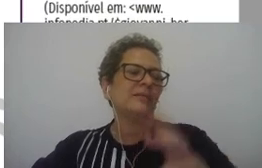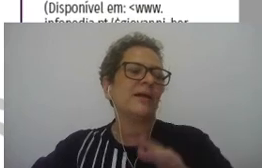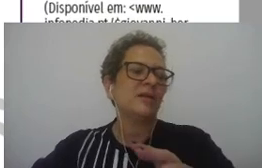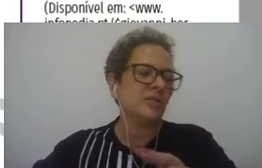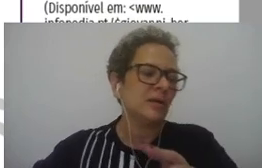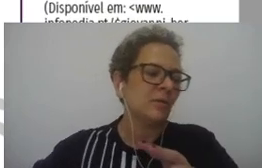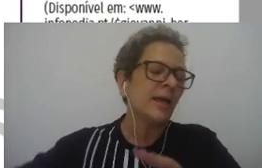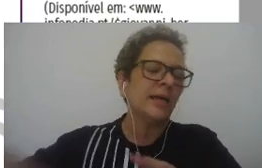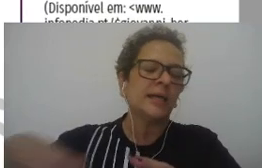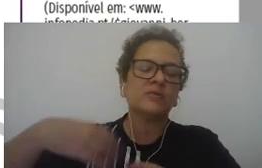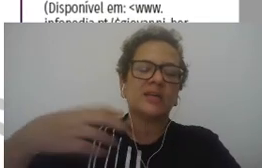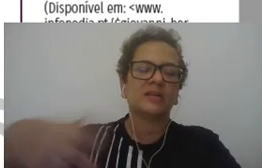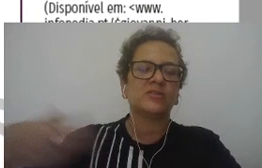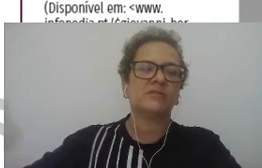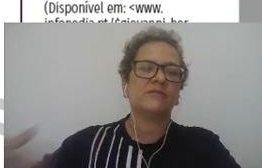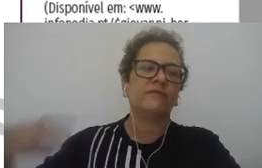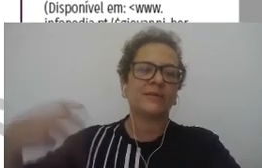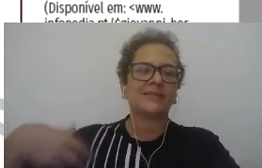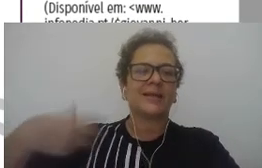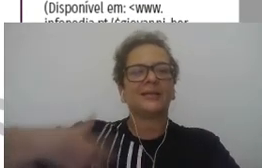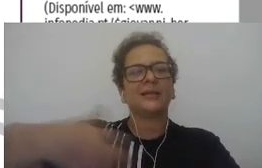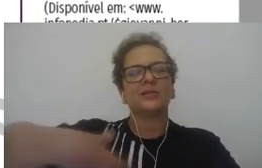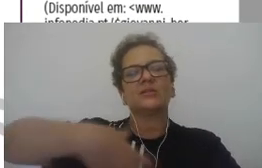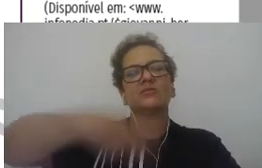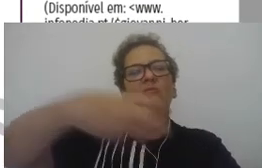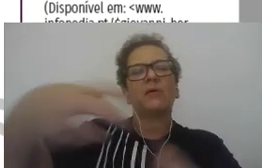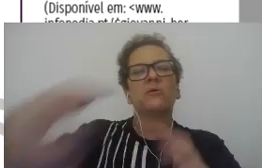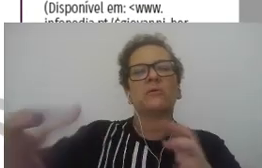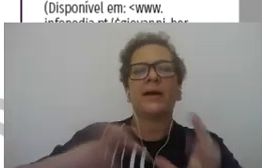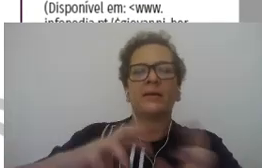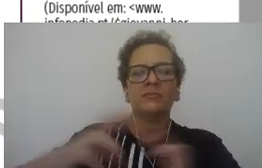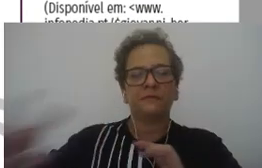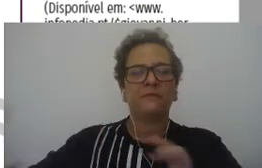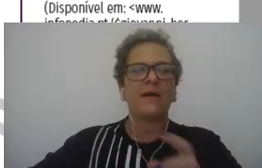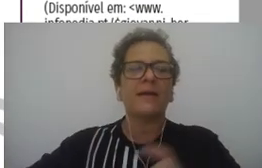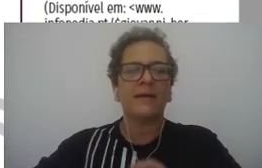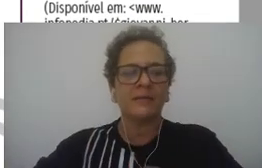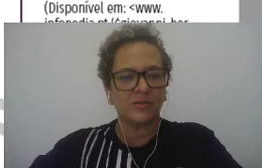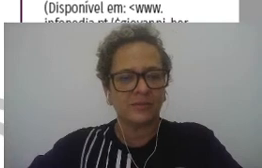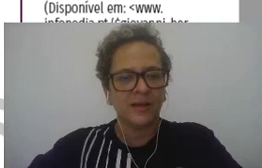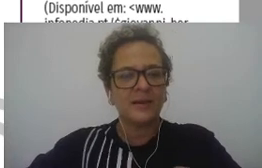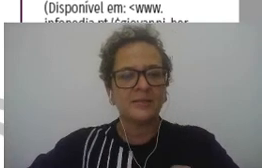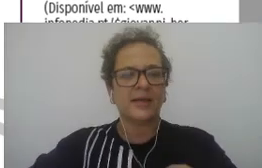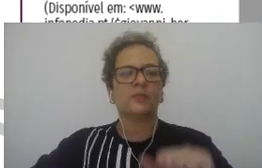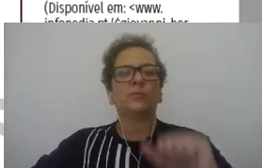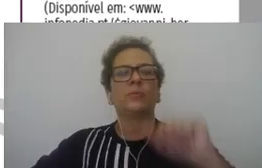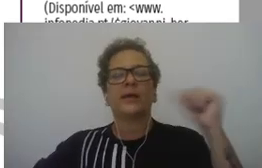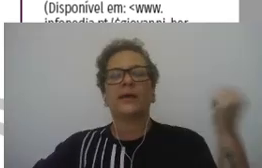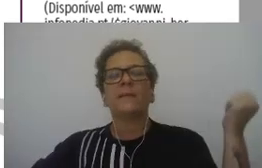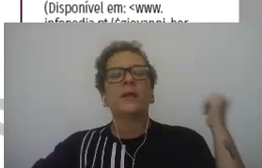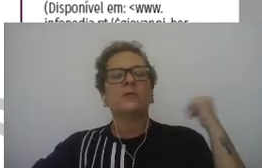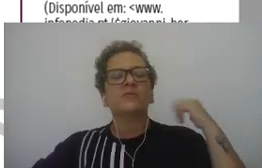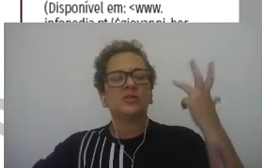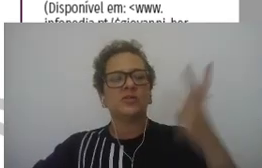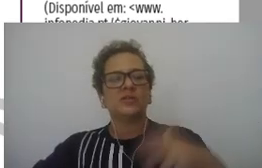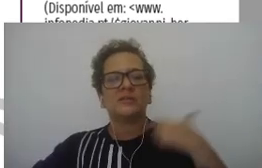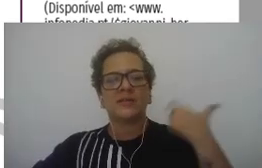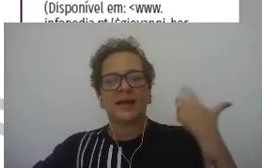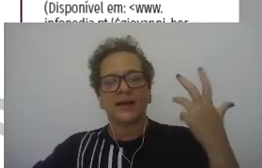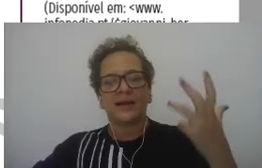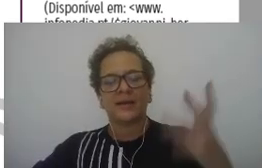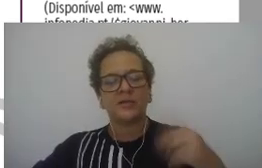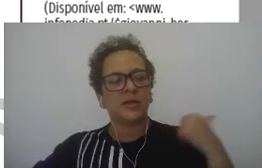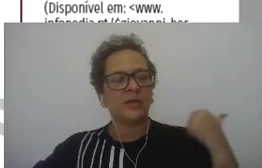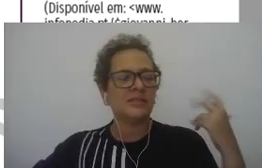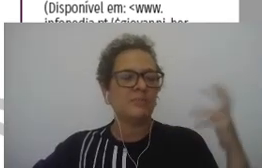características dependendo da região em que os artistas viviam as características do barroco eram diferentes certo porque é